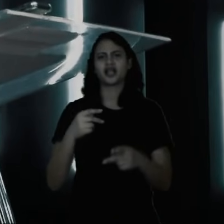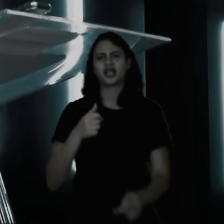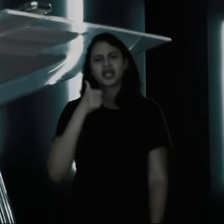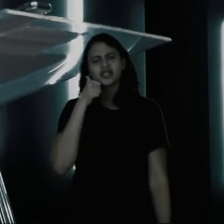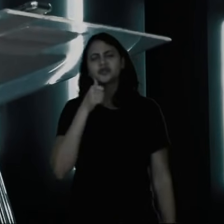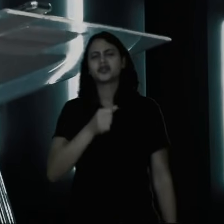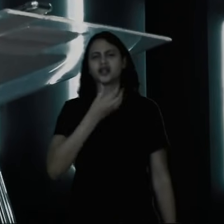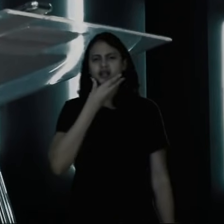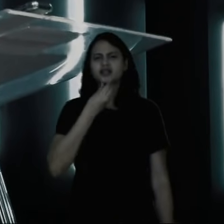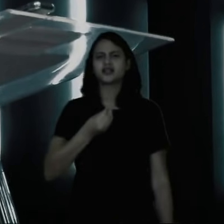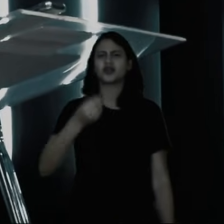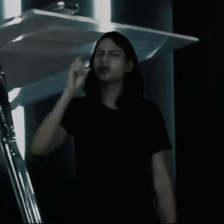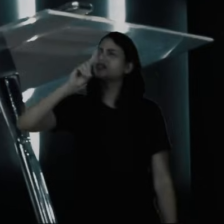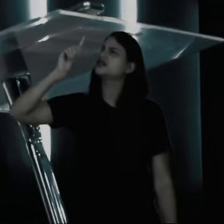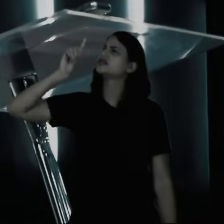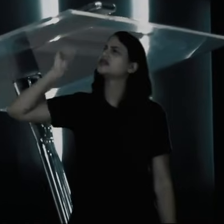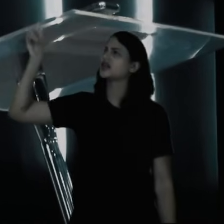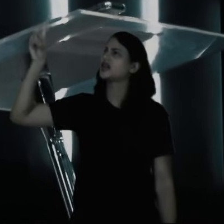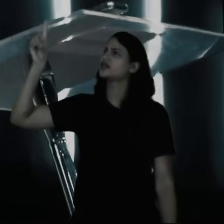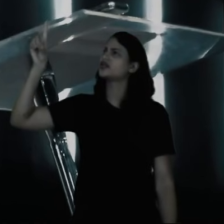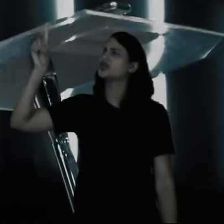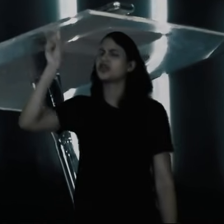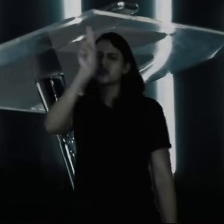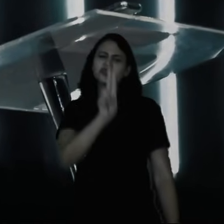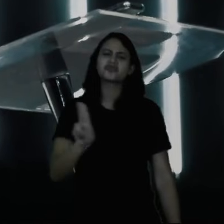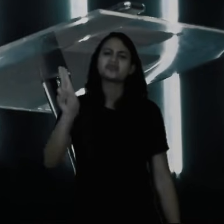por Deus de uma forma poderosa no mundo todo.